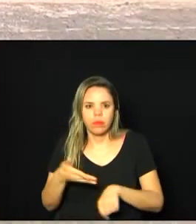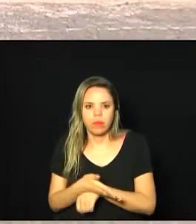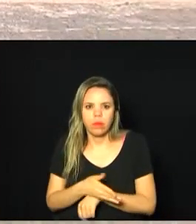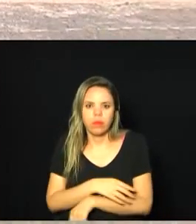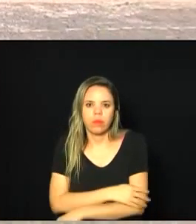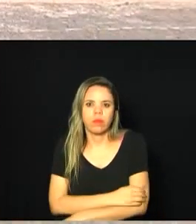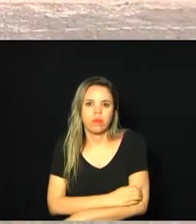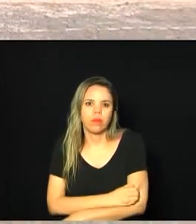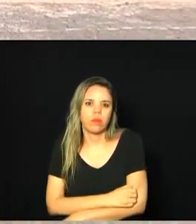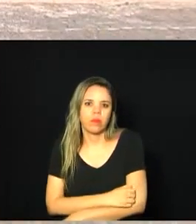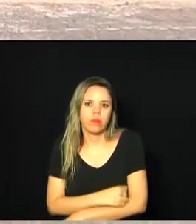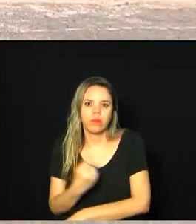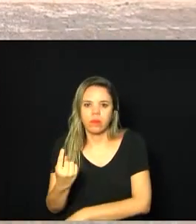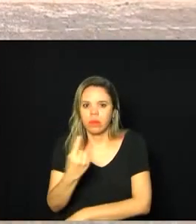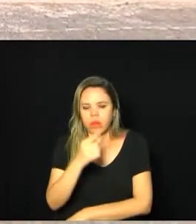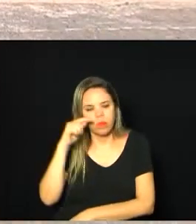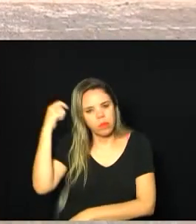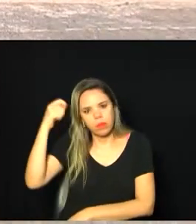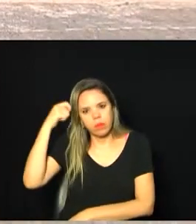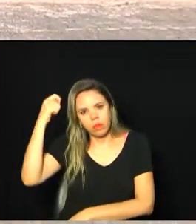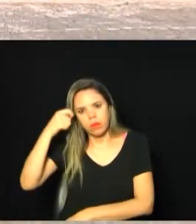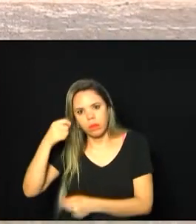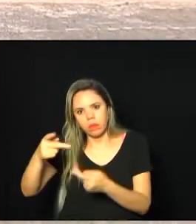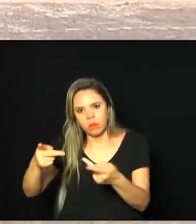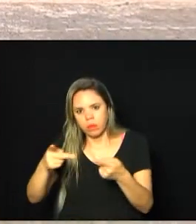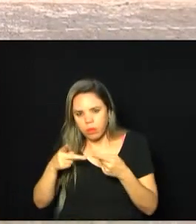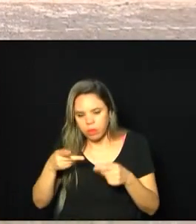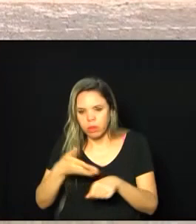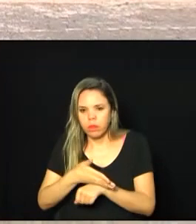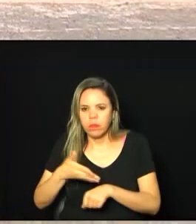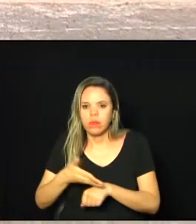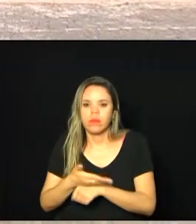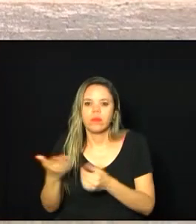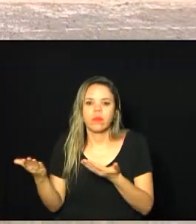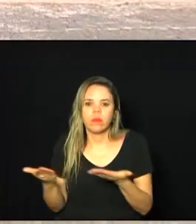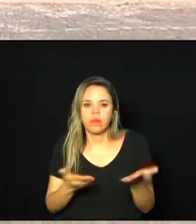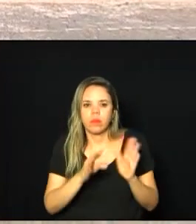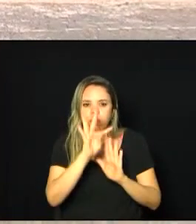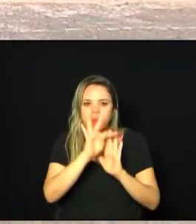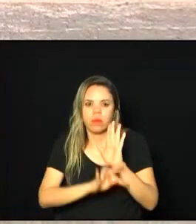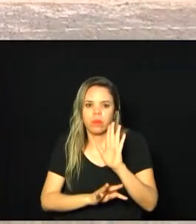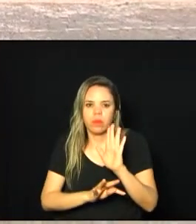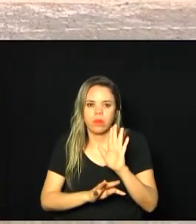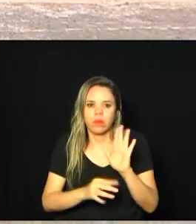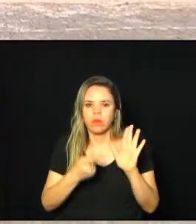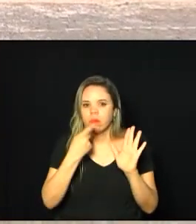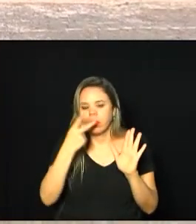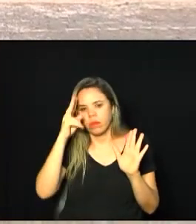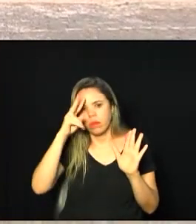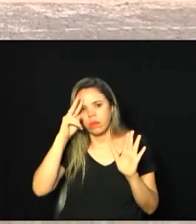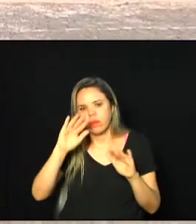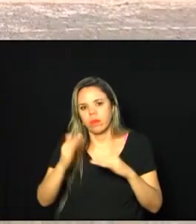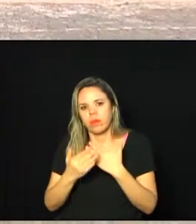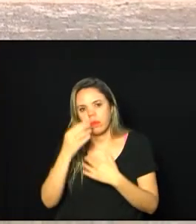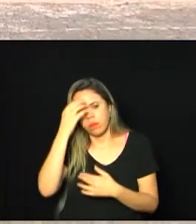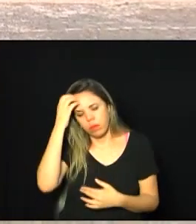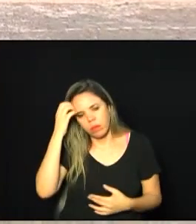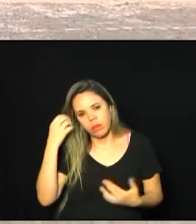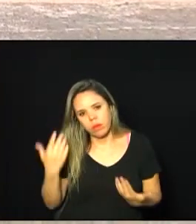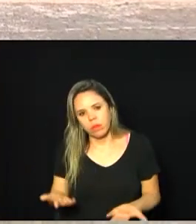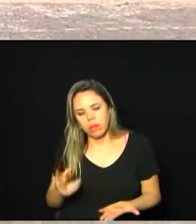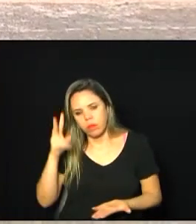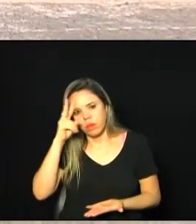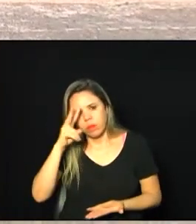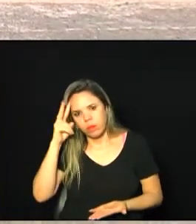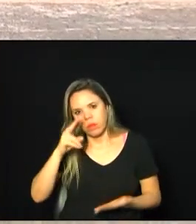curadoria. Então, cada artista que foi convidado a participar recebeu um texto contando a história do bairro, contando a